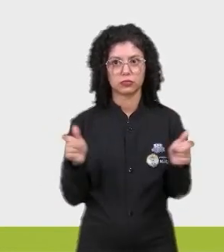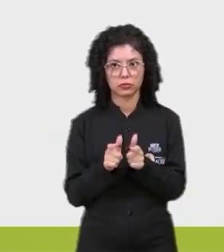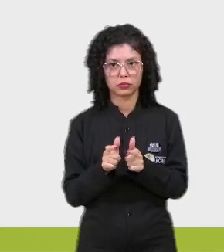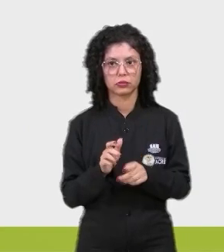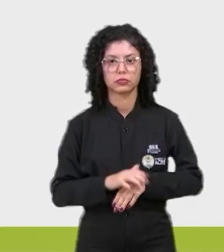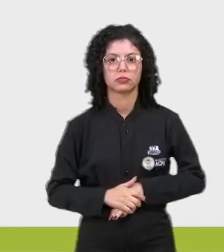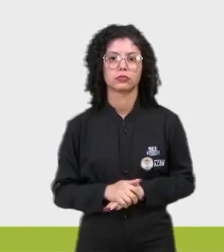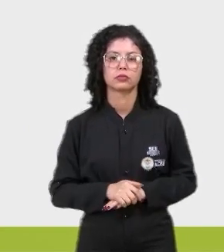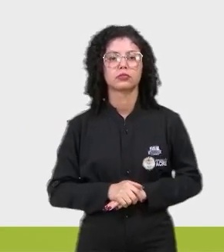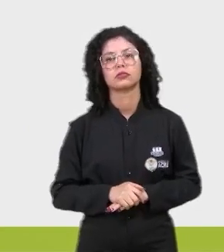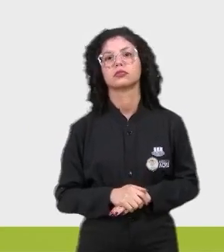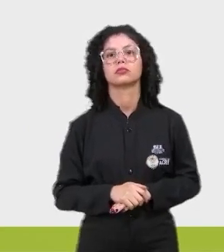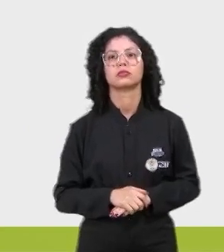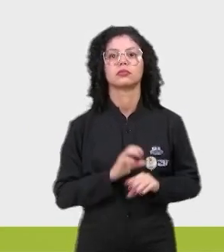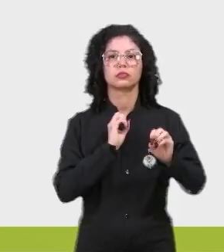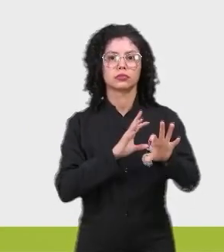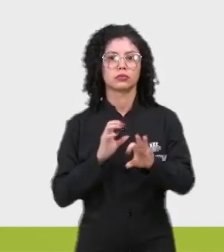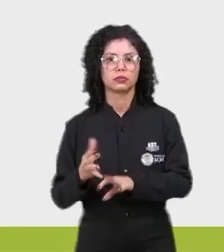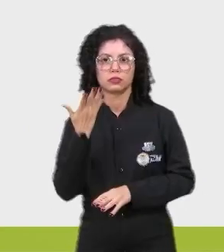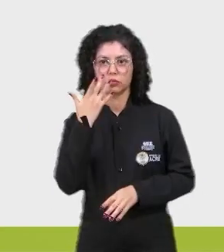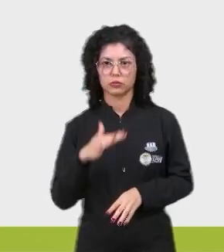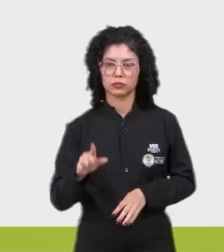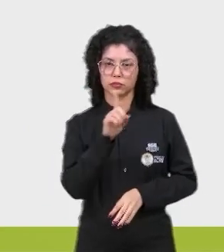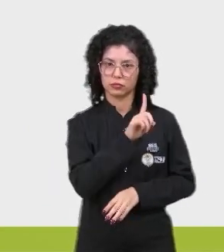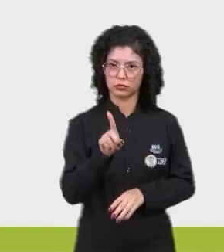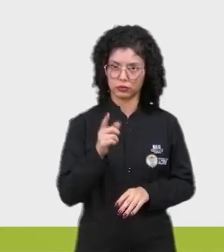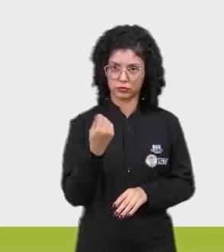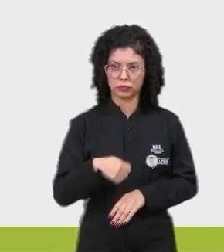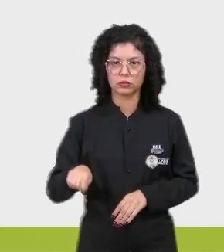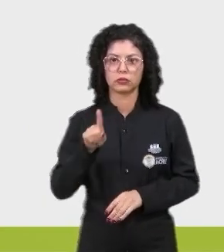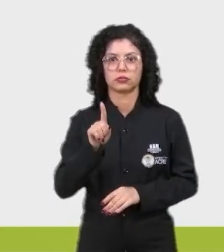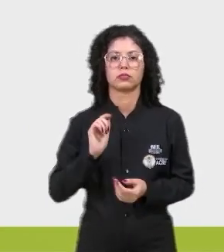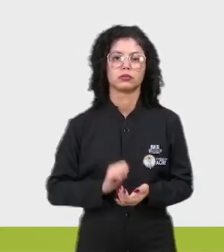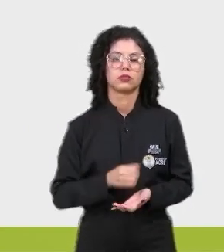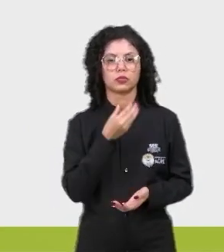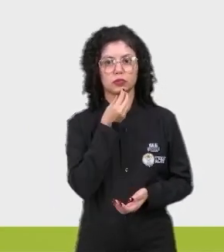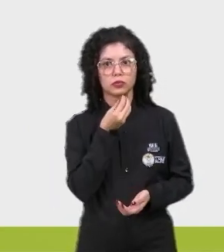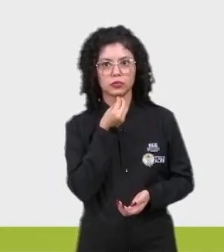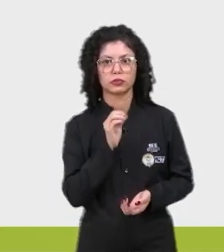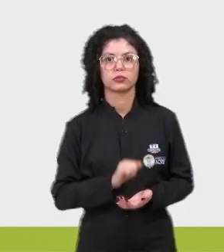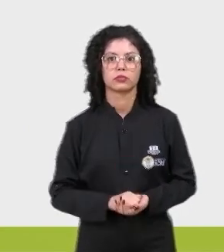curtinha. Educai as crianças e não será preciso